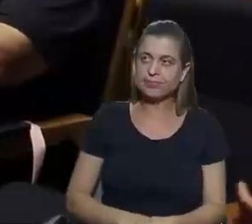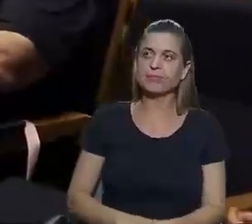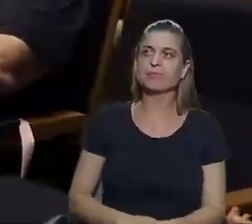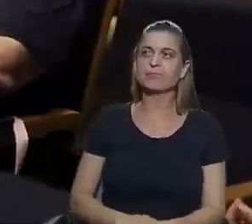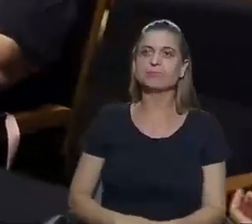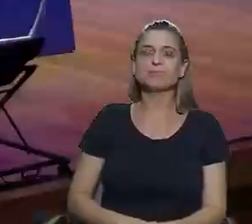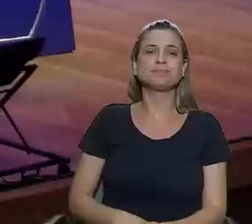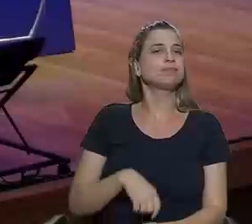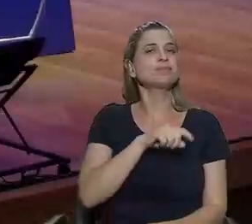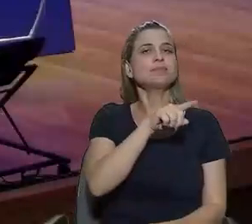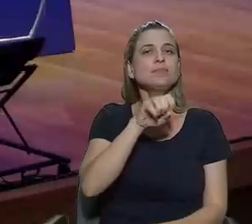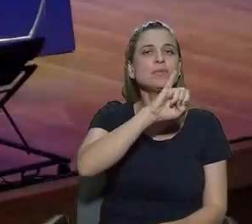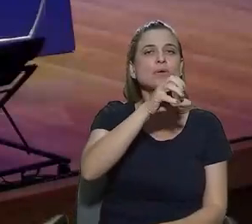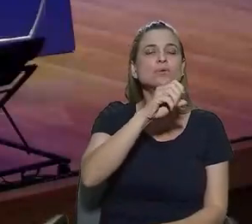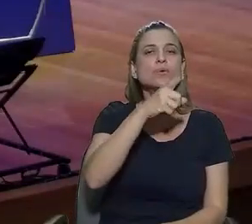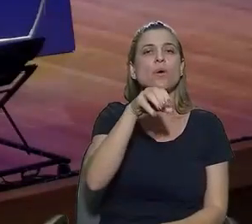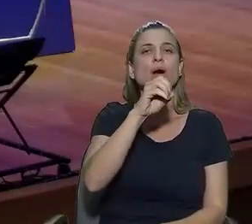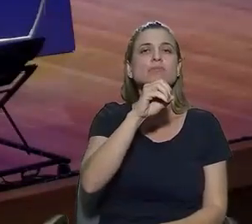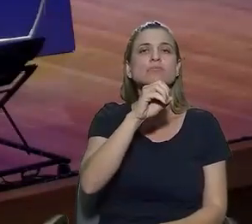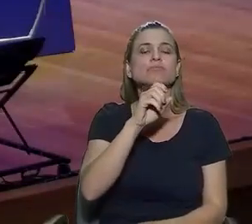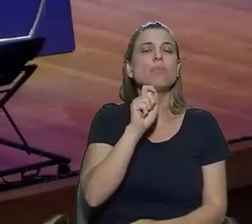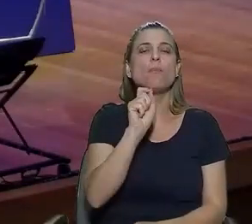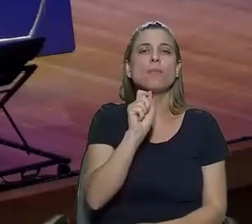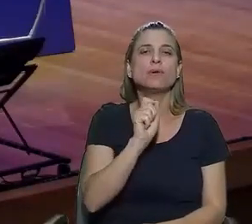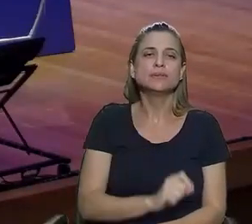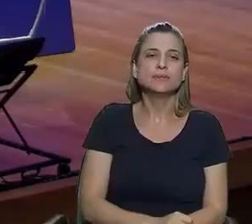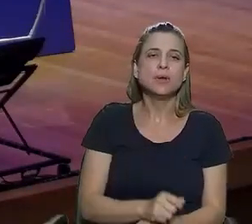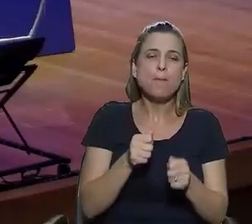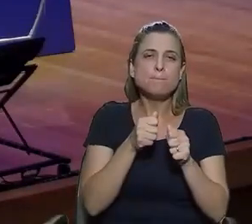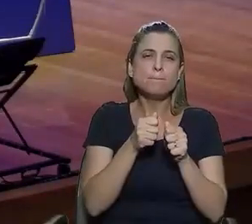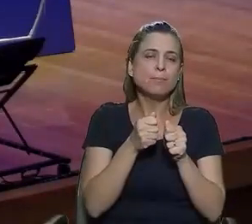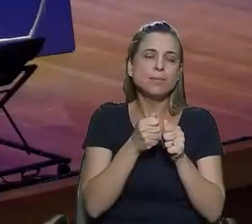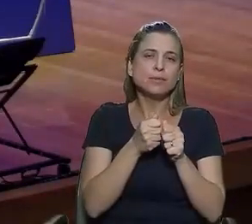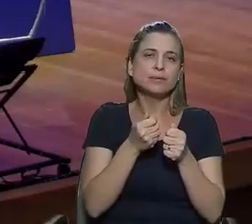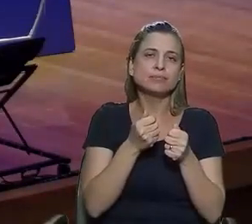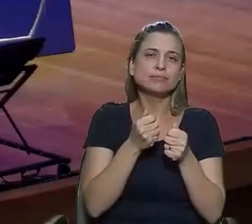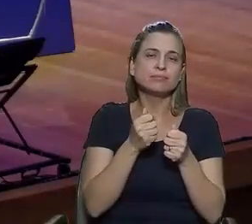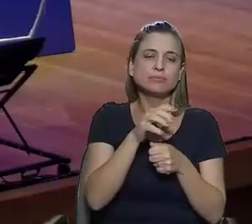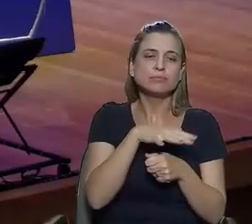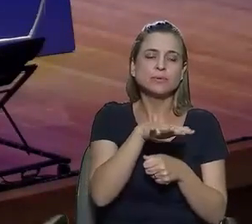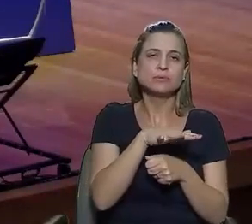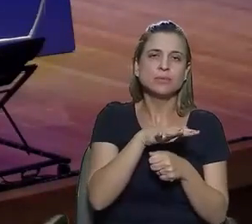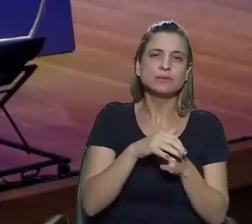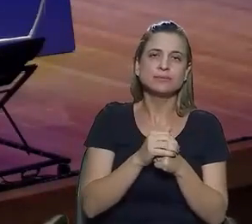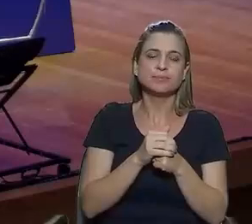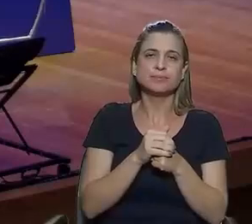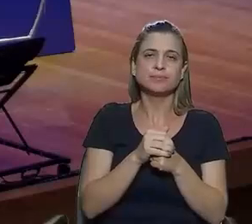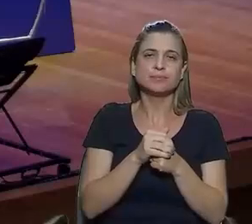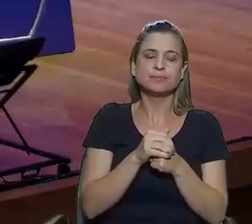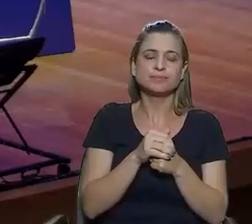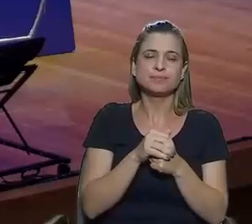E você, João, fala um pouquinho do espaço na sua escrita? Eu acho que tem um pouco a ver, né? É bonita, né? O que você